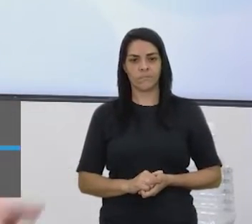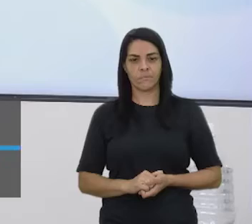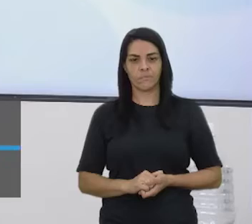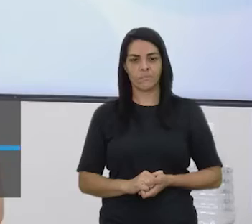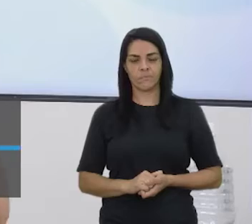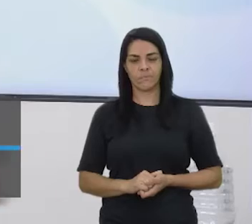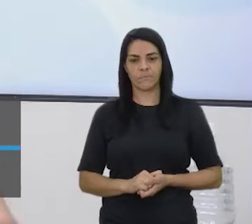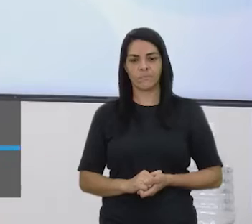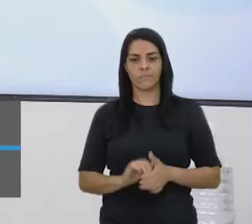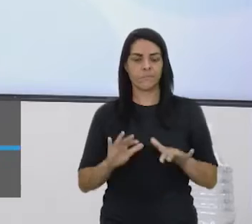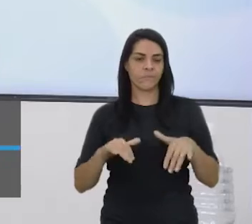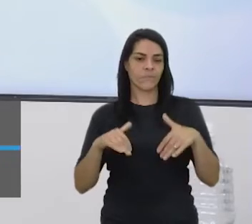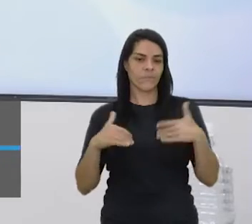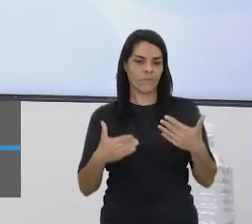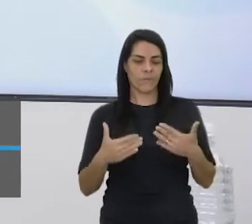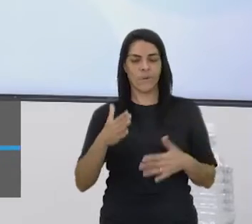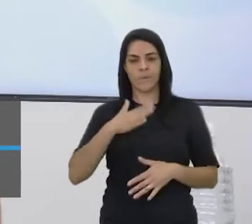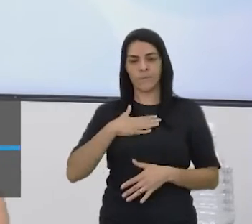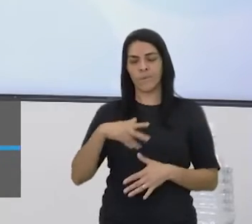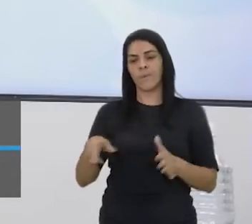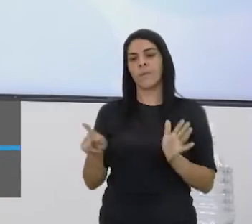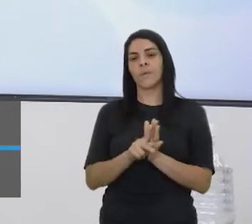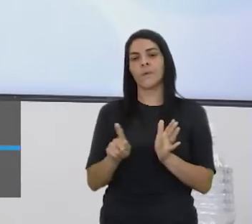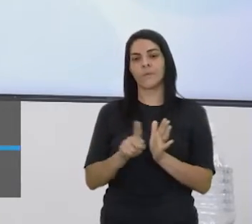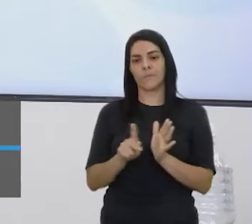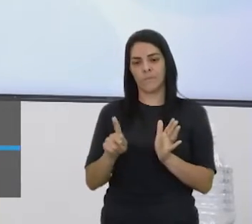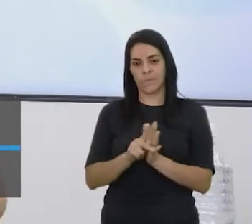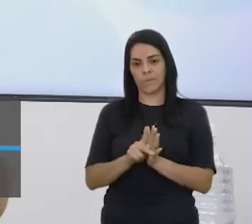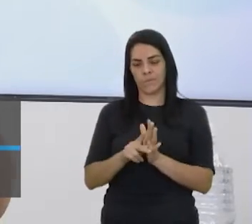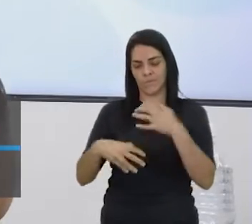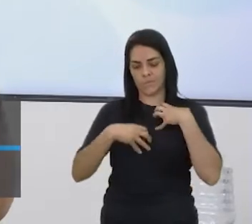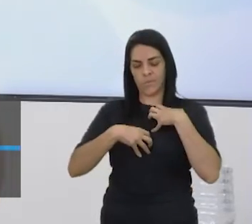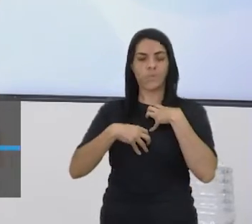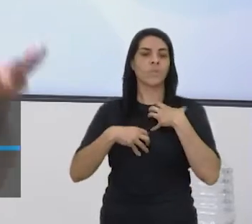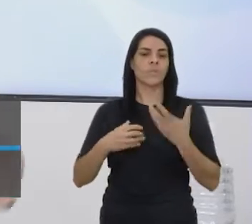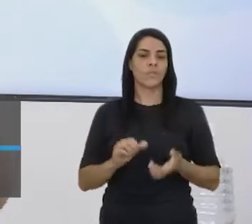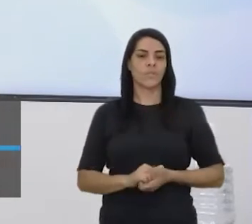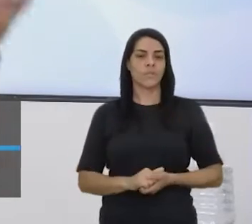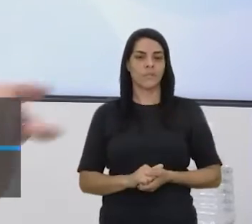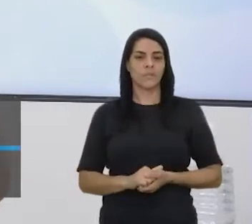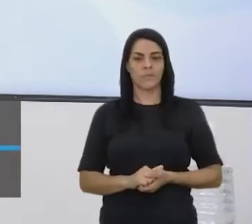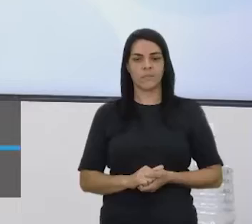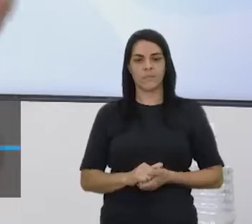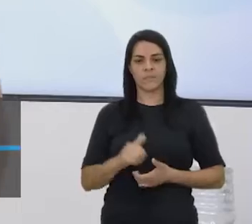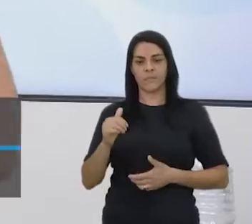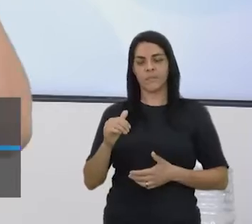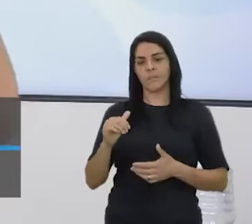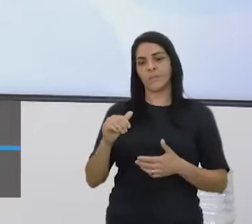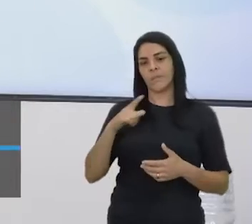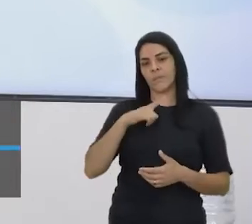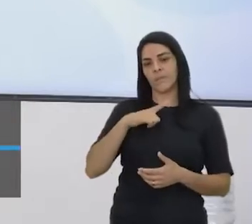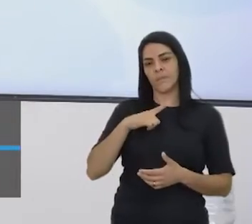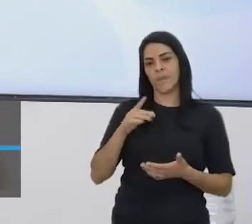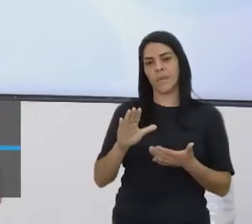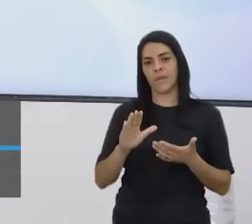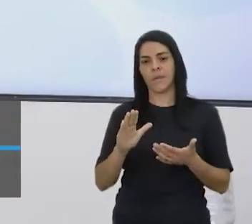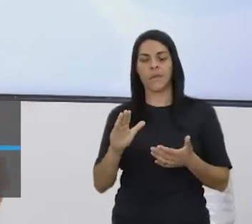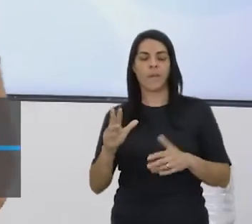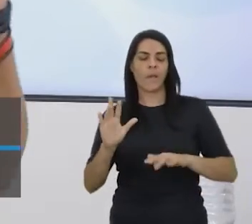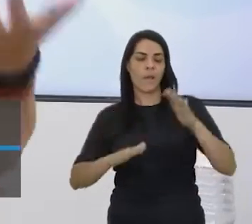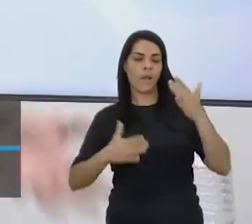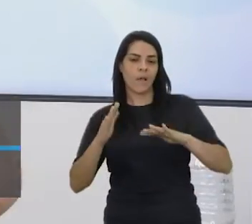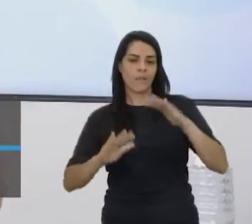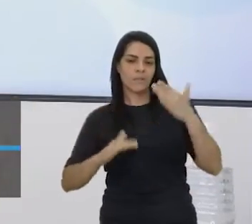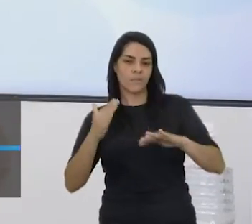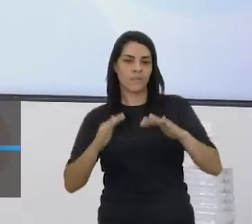provavelmente esses traços da minha personalidade vão se manter né provavelmente várias dessas coisas que hoje eu penso que hoje eu falo